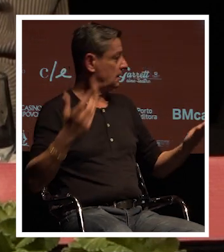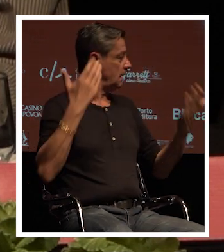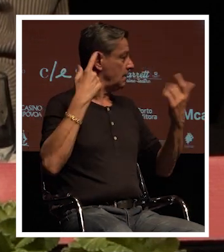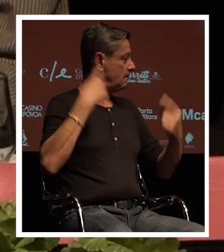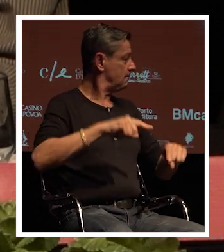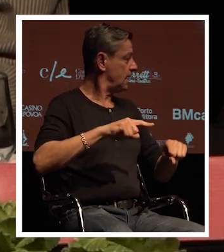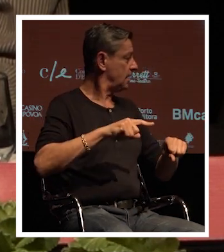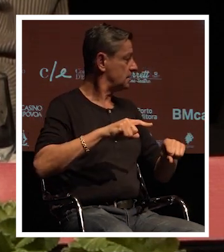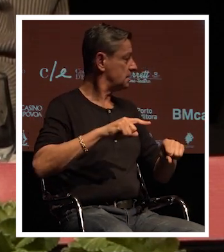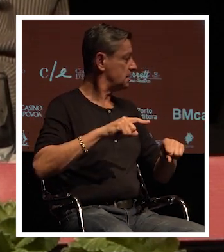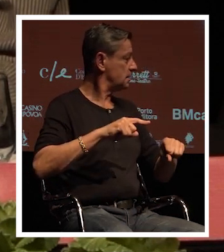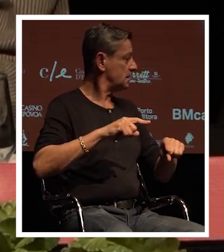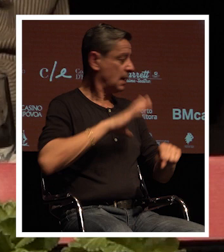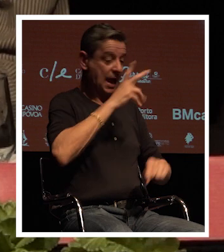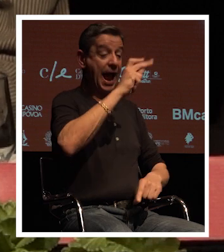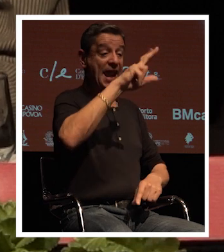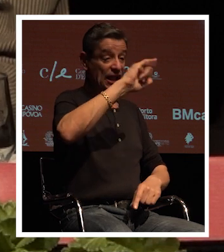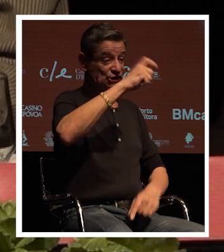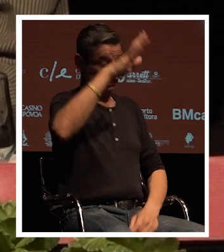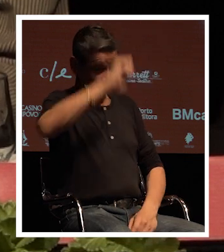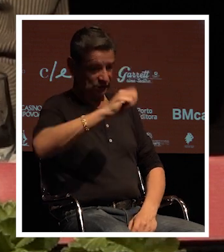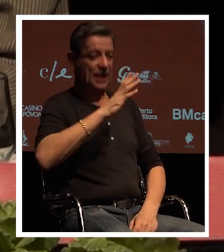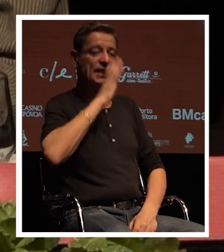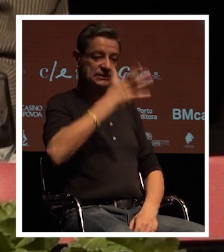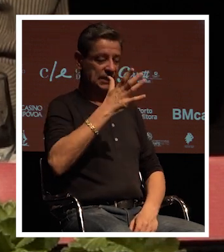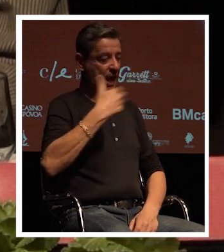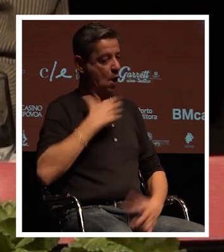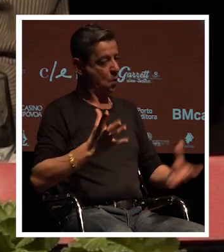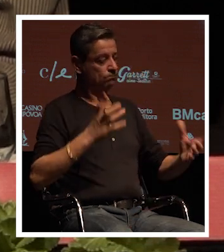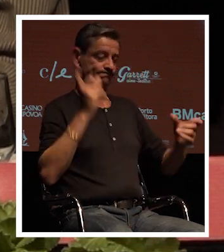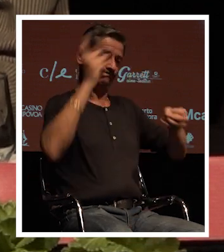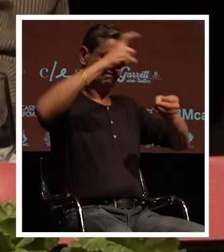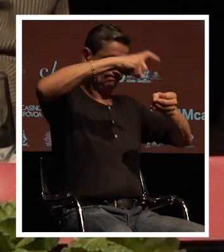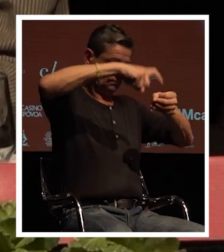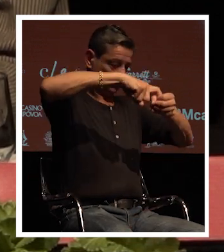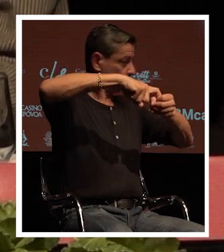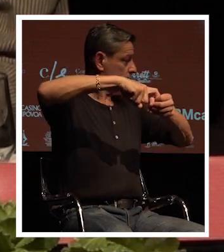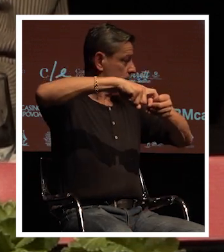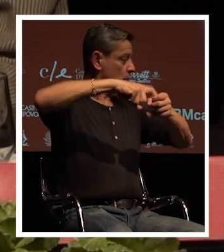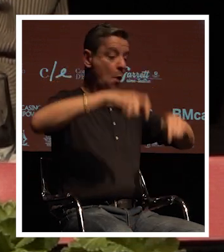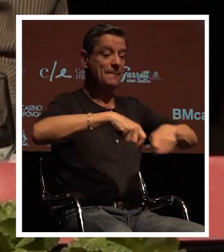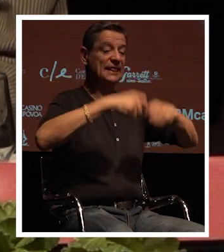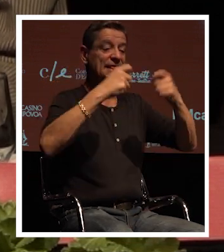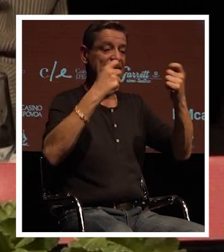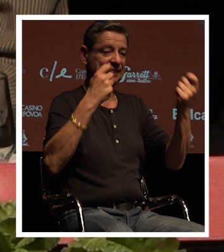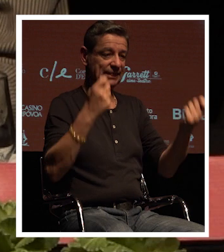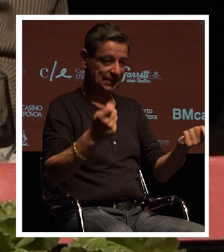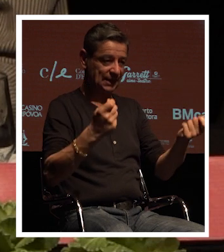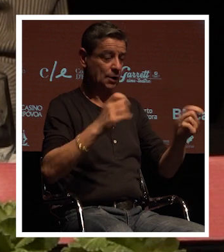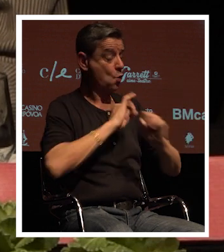paralela Aliás o Aras dizia eu pretenso ao ao ao partido